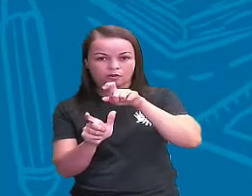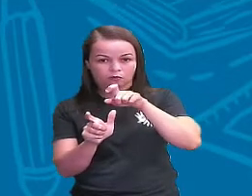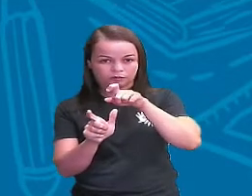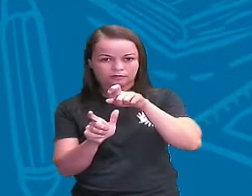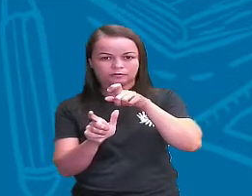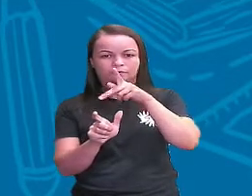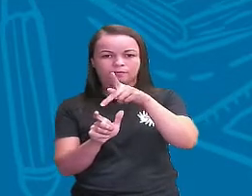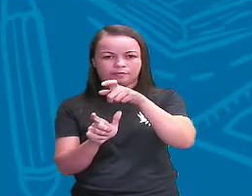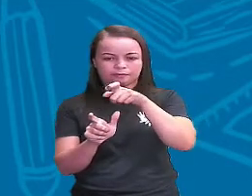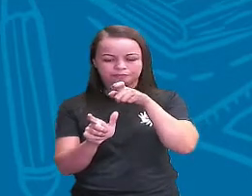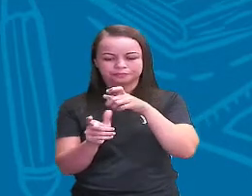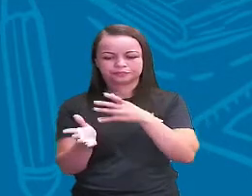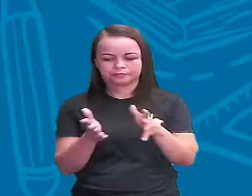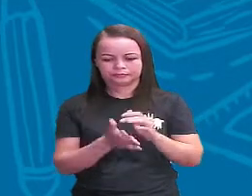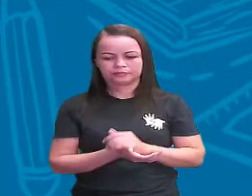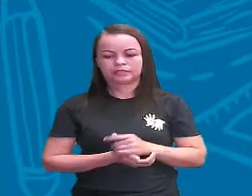aí